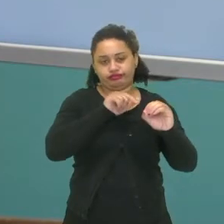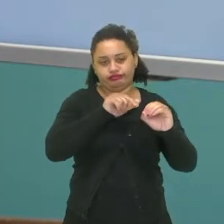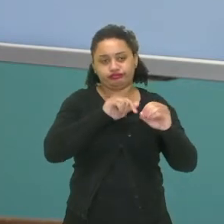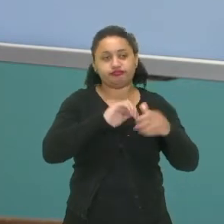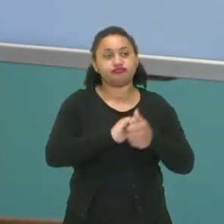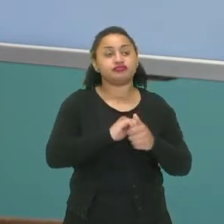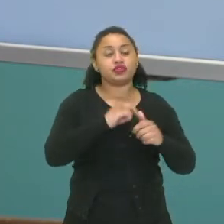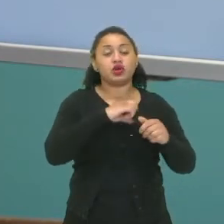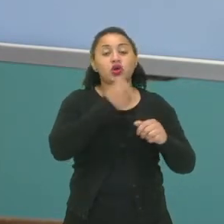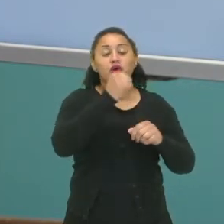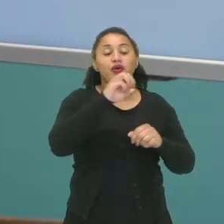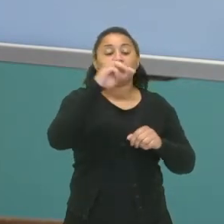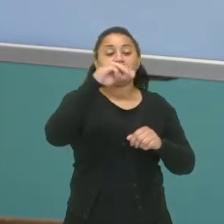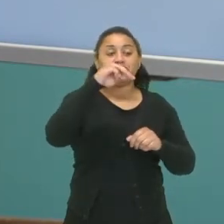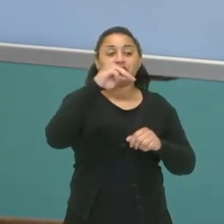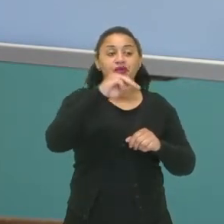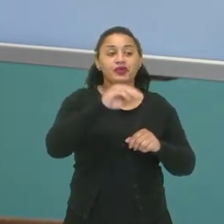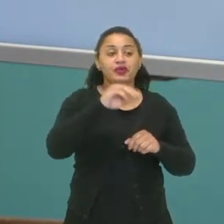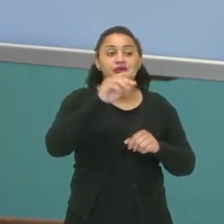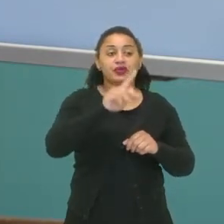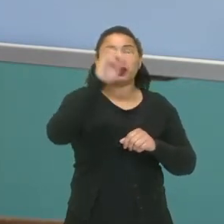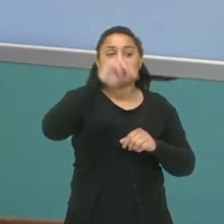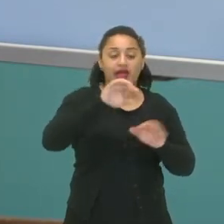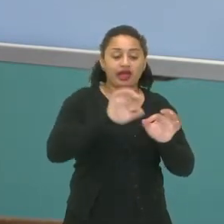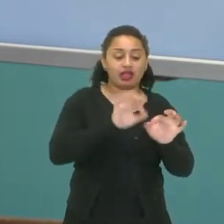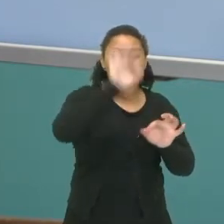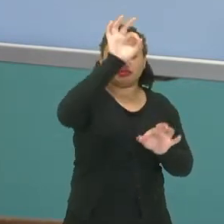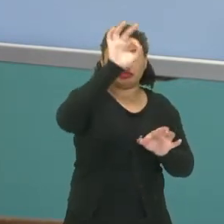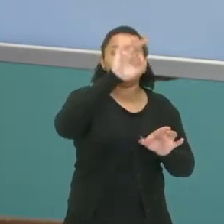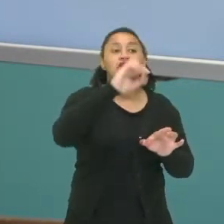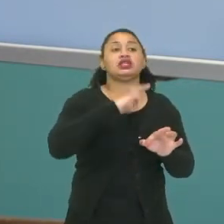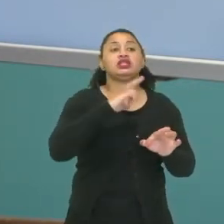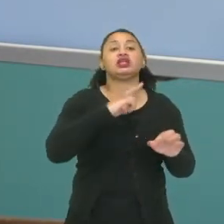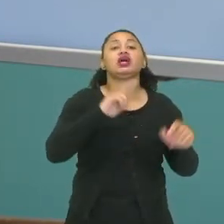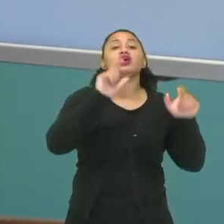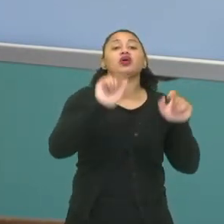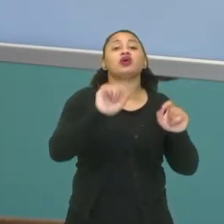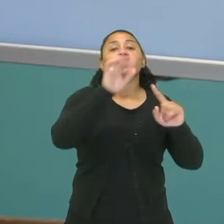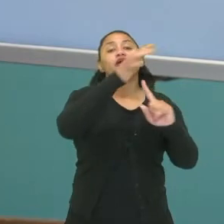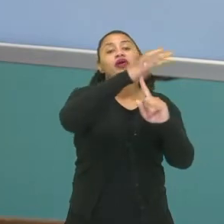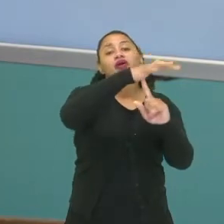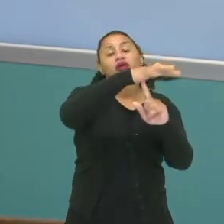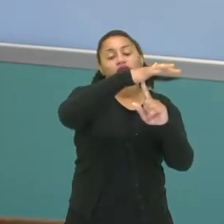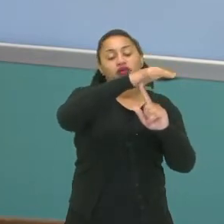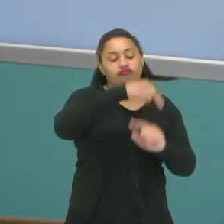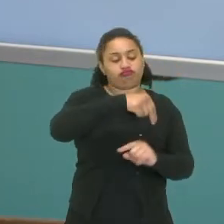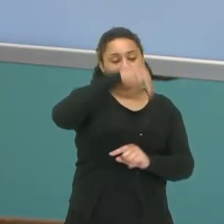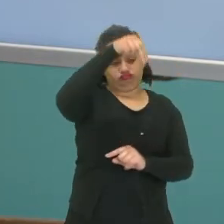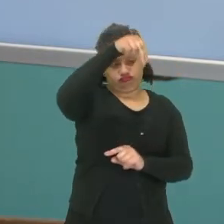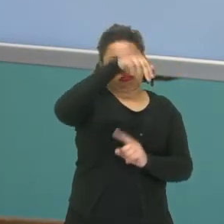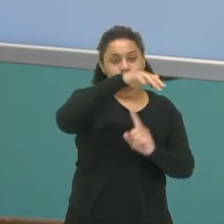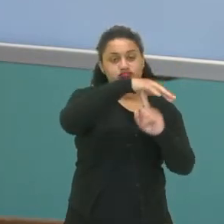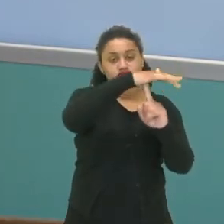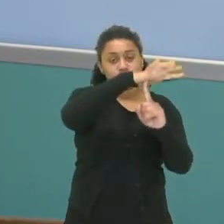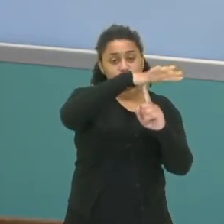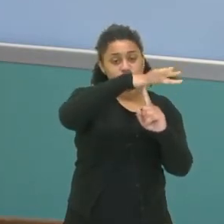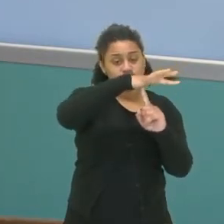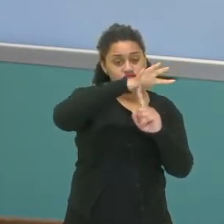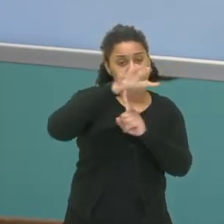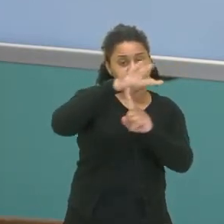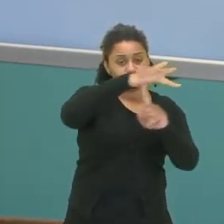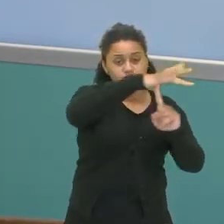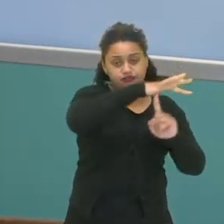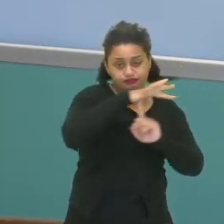8 quilômetros acima está exatamente ao norte, nesse caso aqui, está